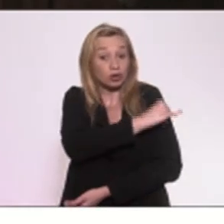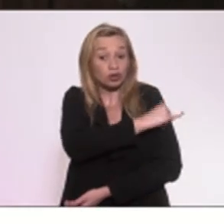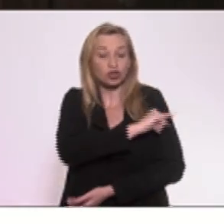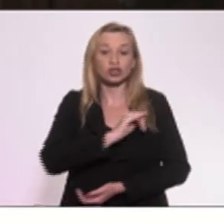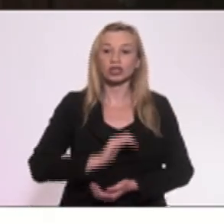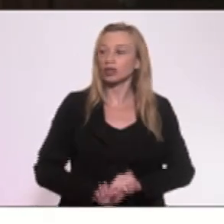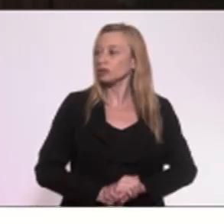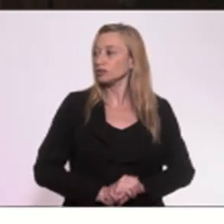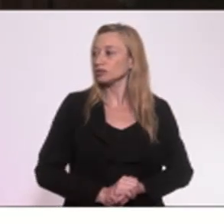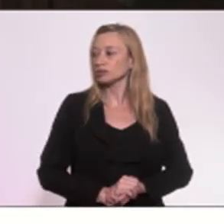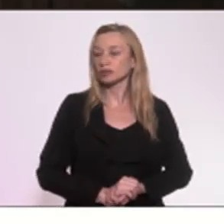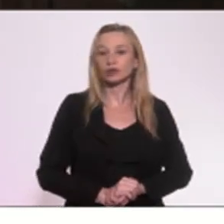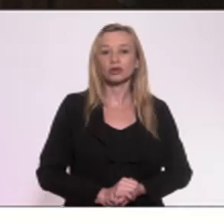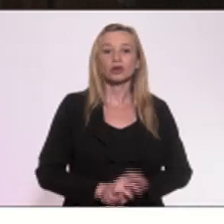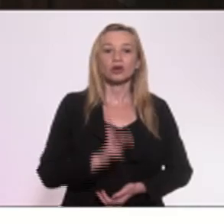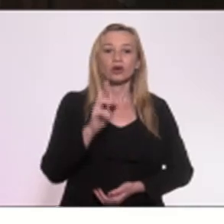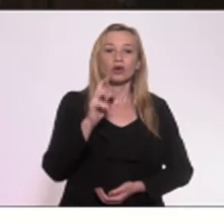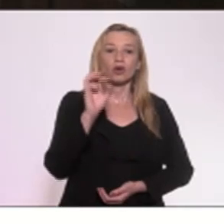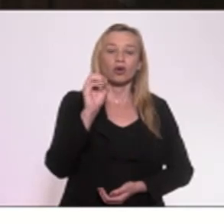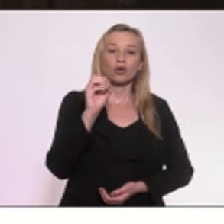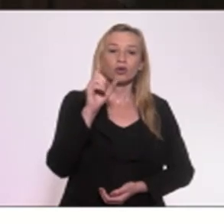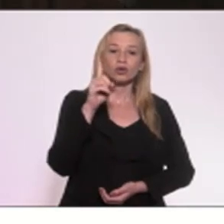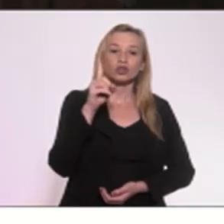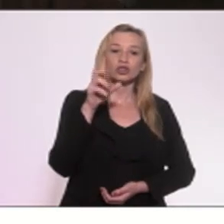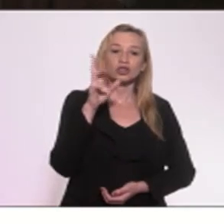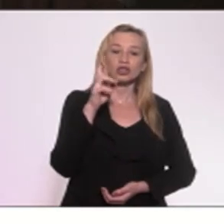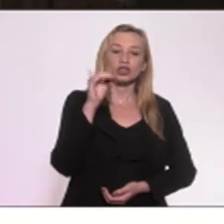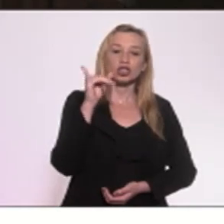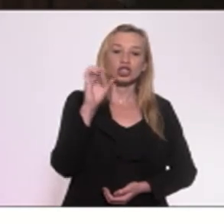Janeiro, Rodrigo Maia.